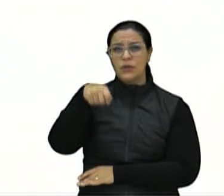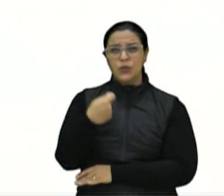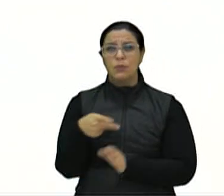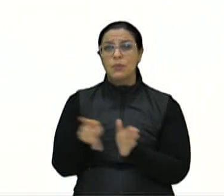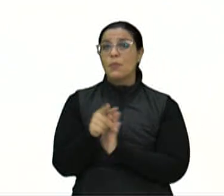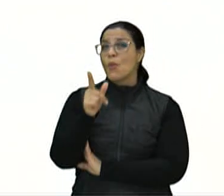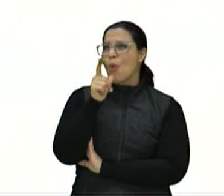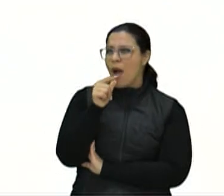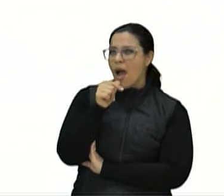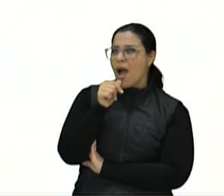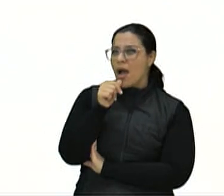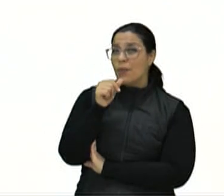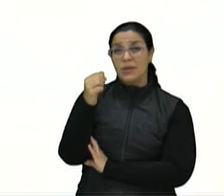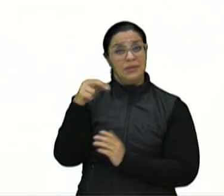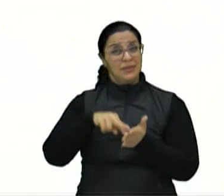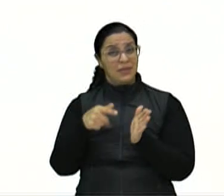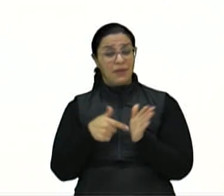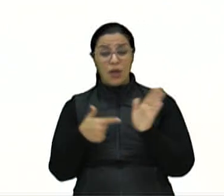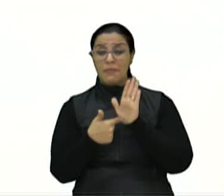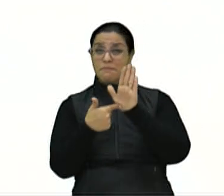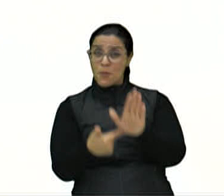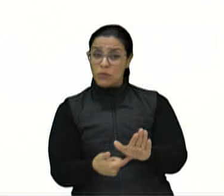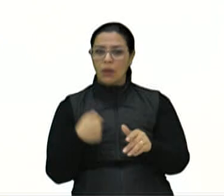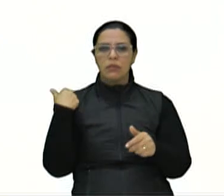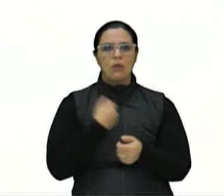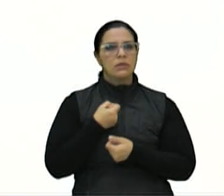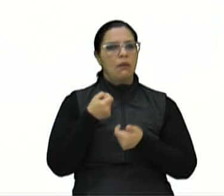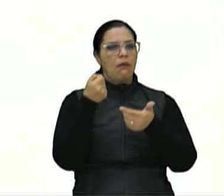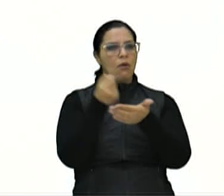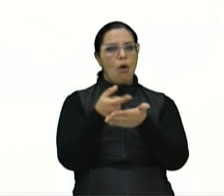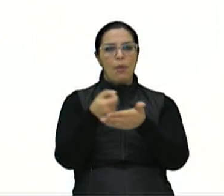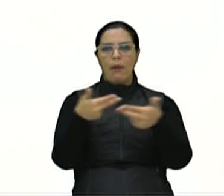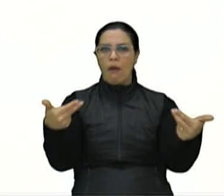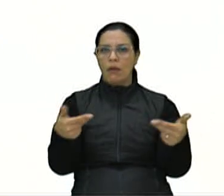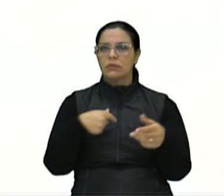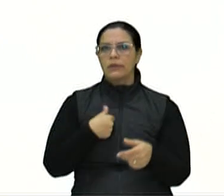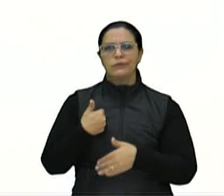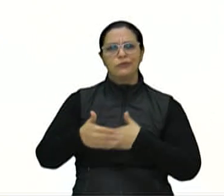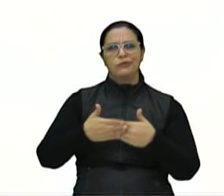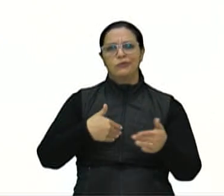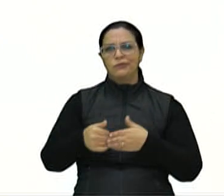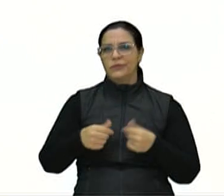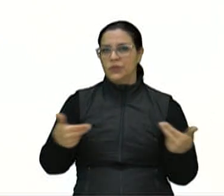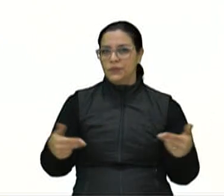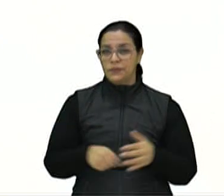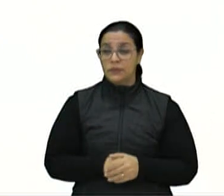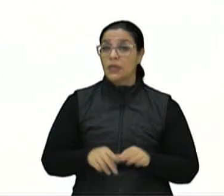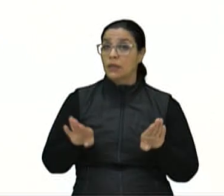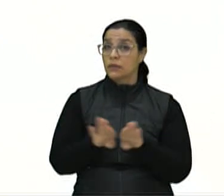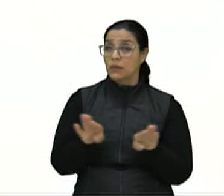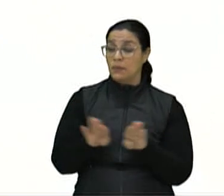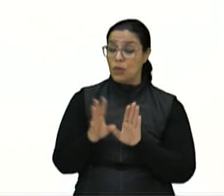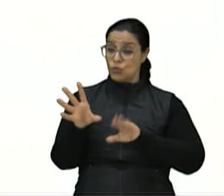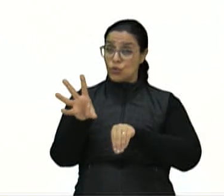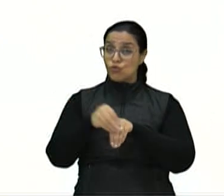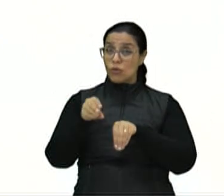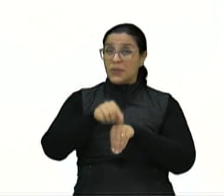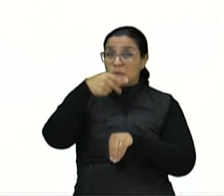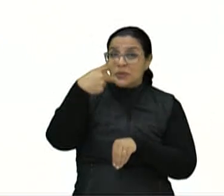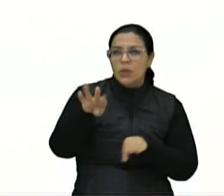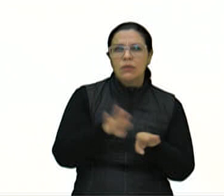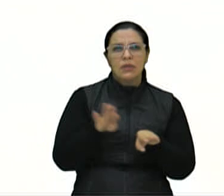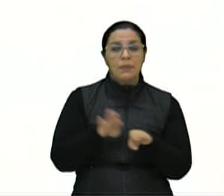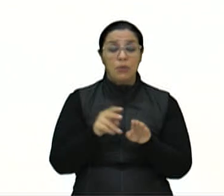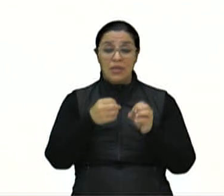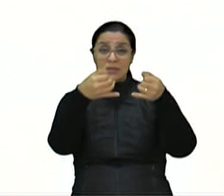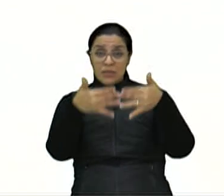da água? Que a natureza impõe ao consumismo a qualquer custo. Partindo de seus conhecimentos e da ideia